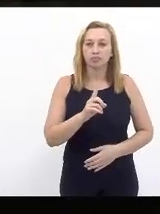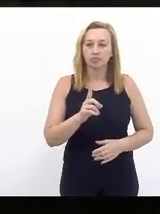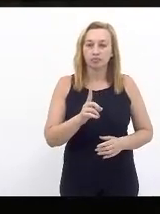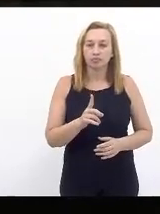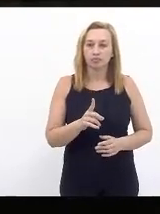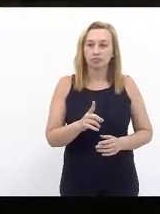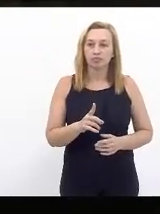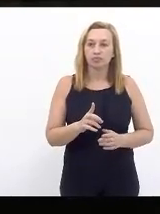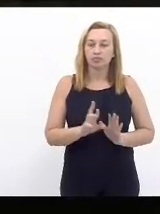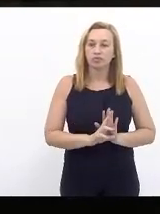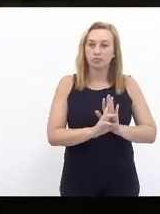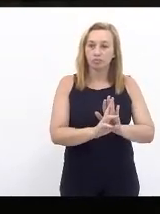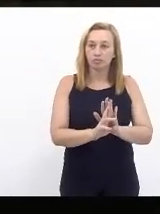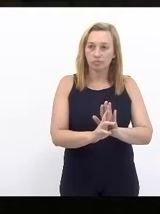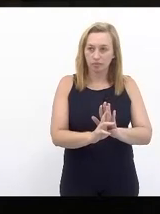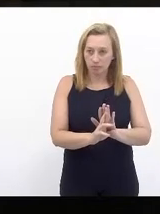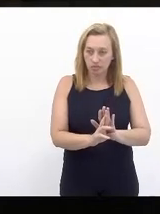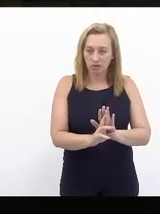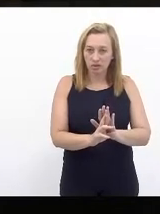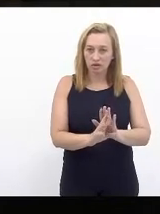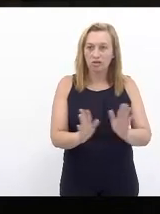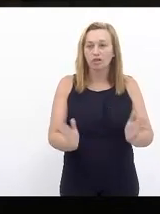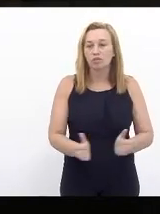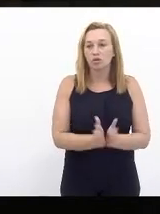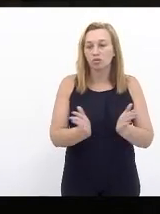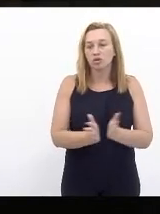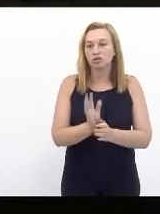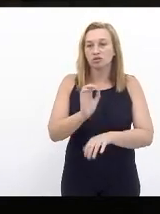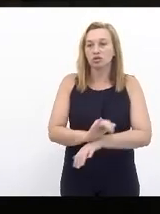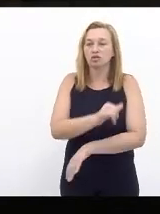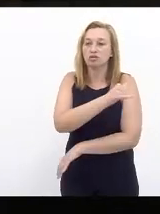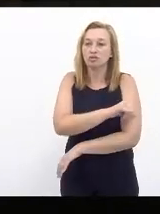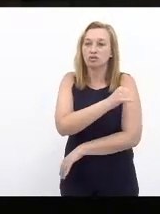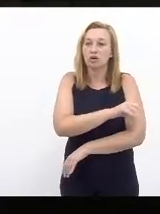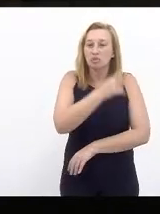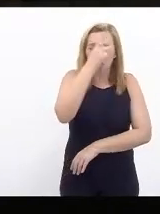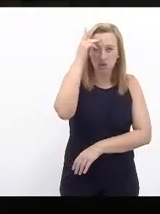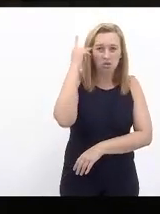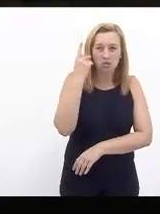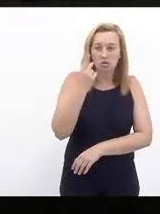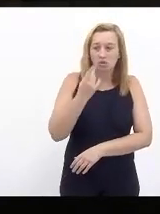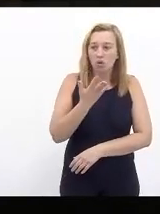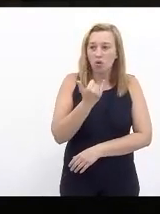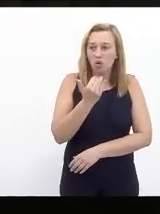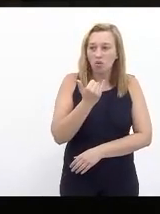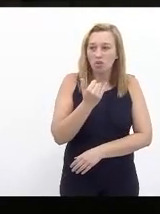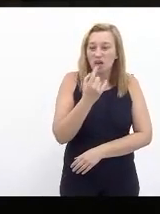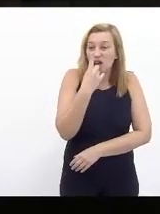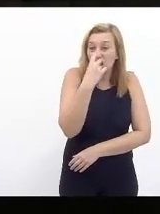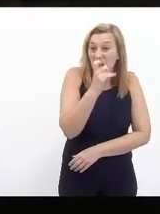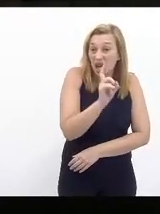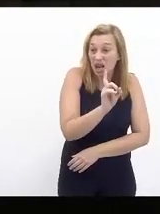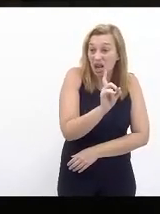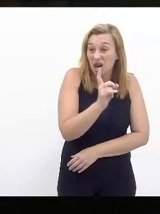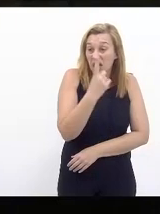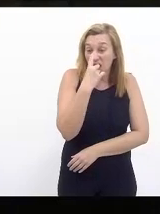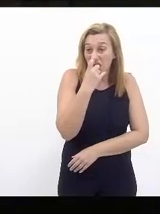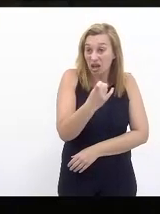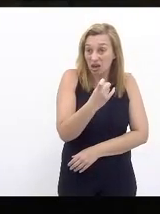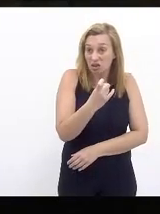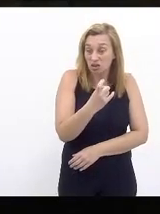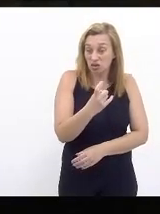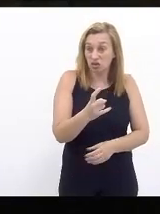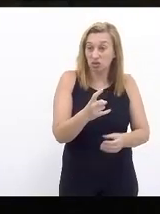do que representa a miséria no estado do Rio de Janeiro, com pessoas tendo que comer restos de ossos que seriam transformados